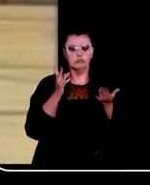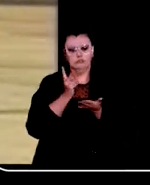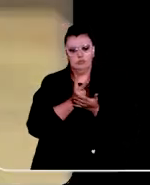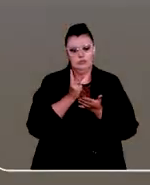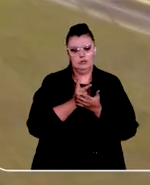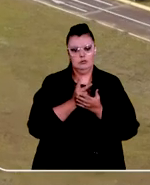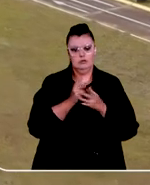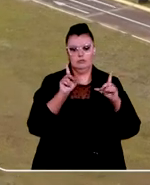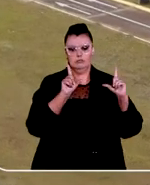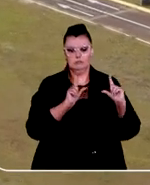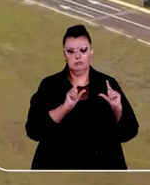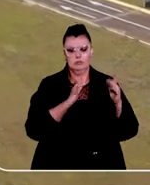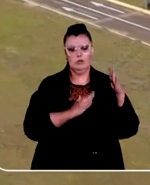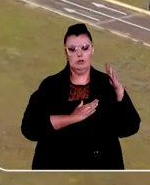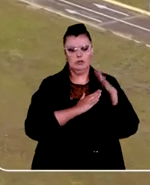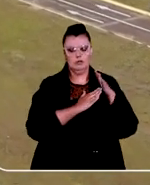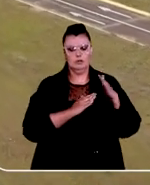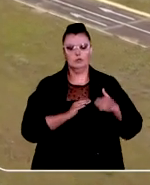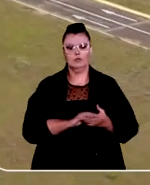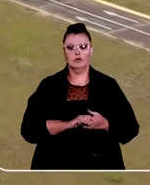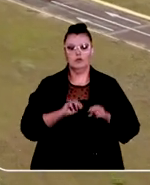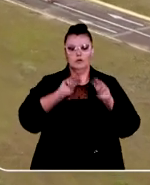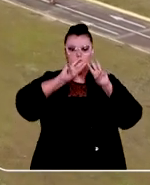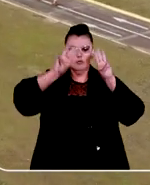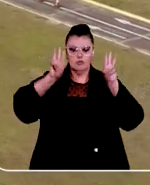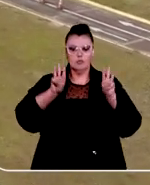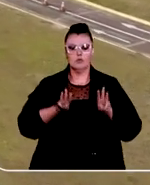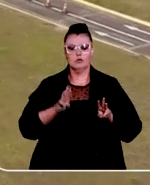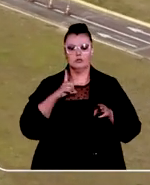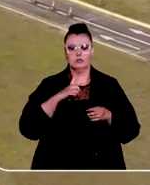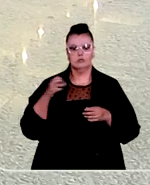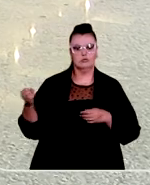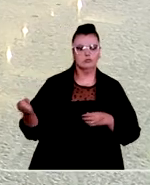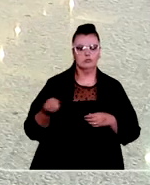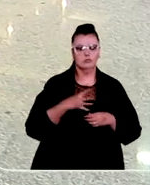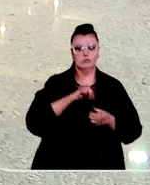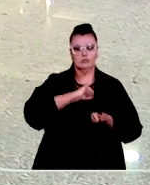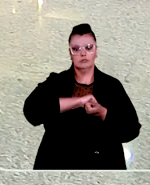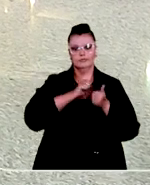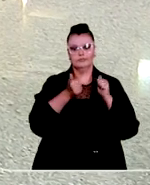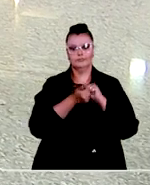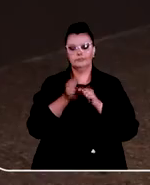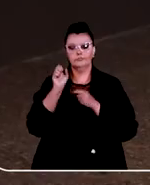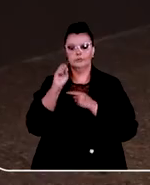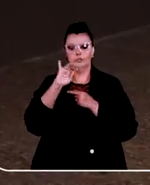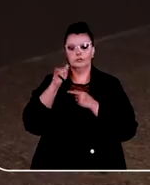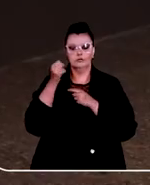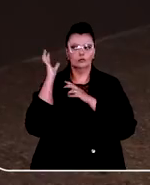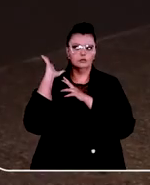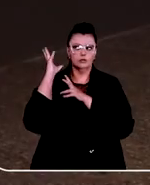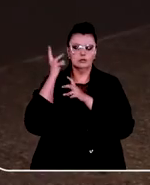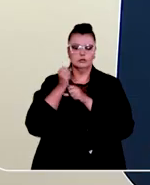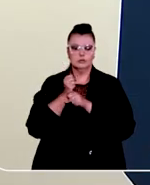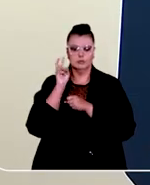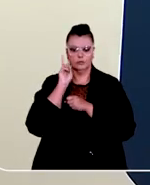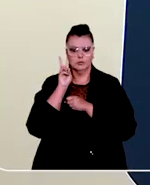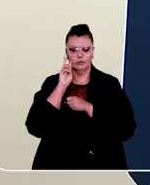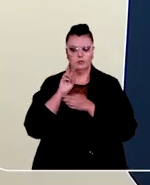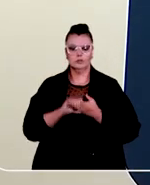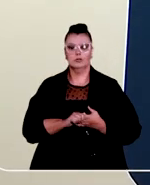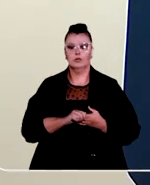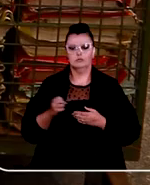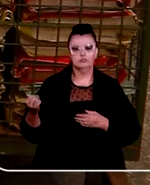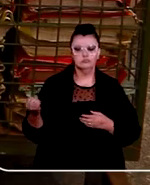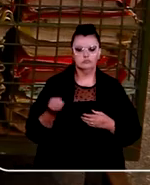instalado para comemorar essa trajetória de 35 anos duas Exposições foram inauguradas uma